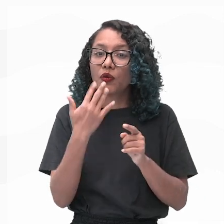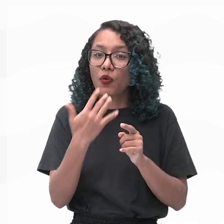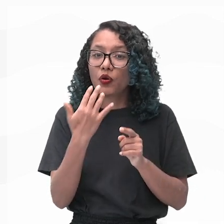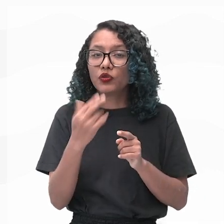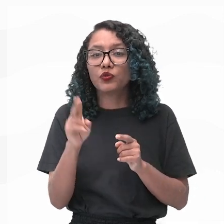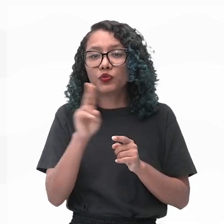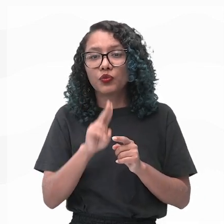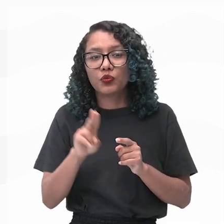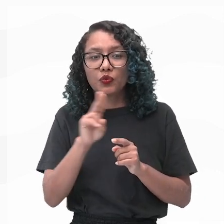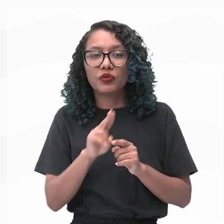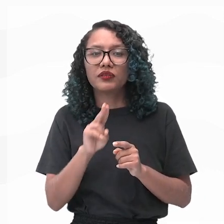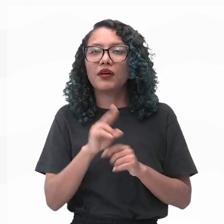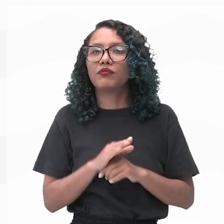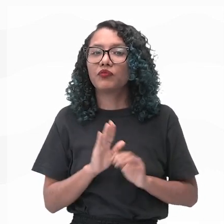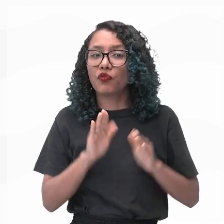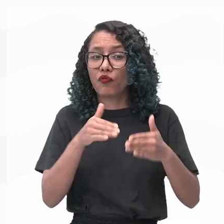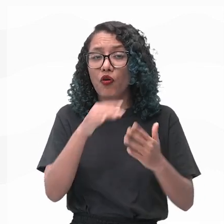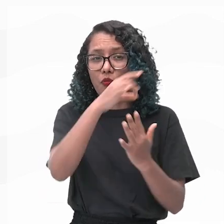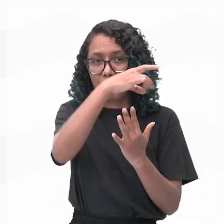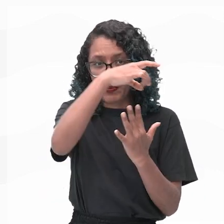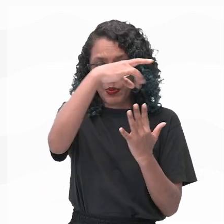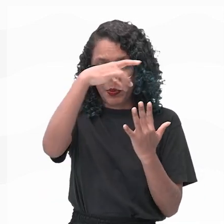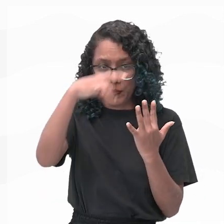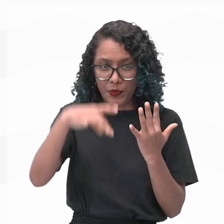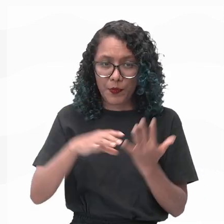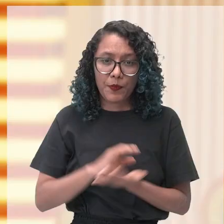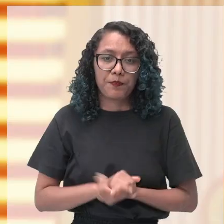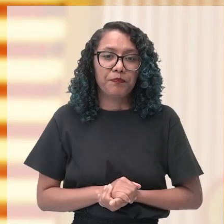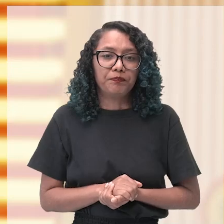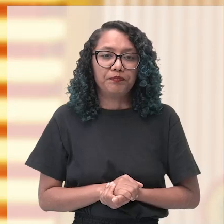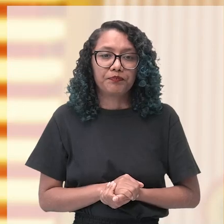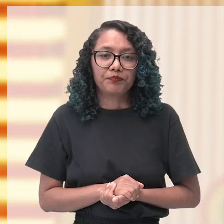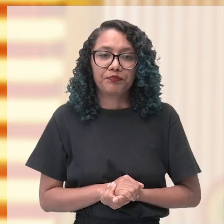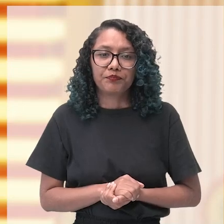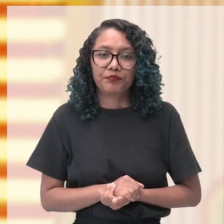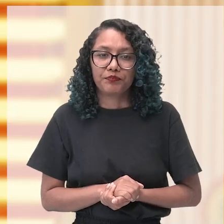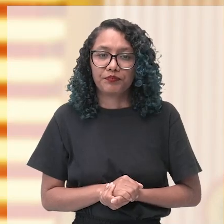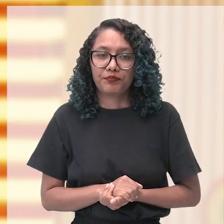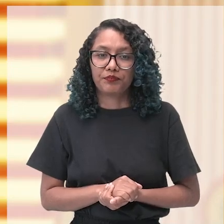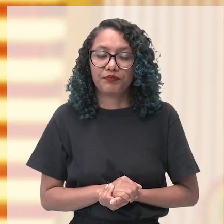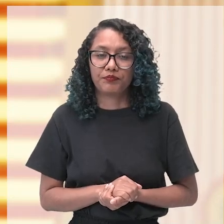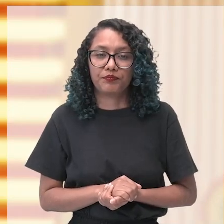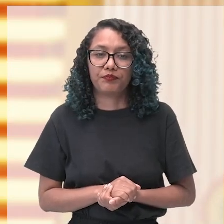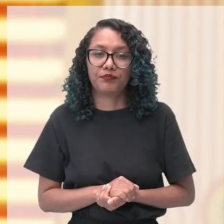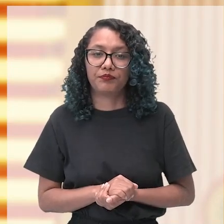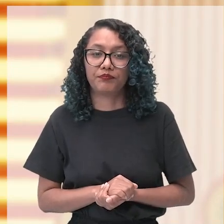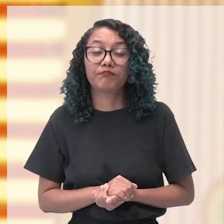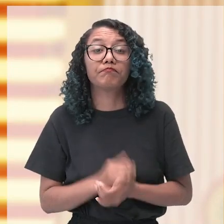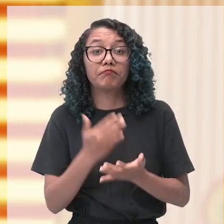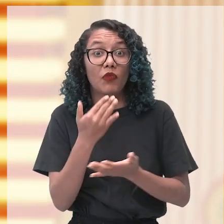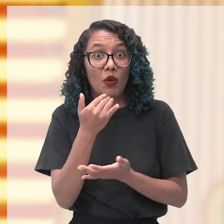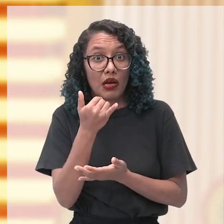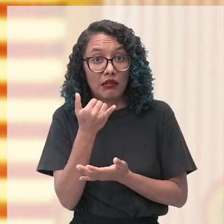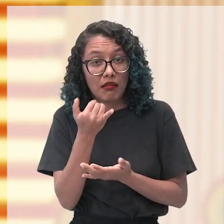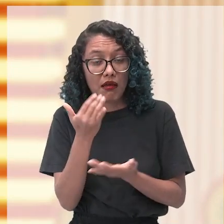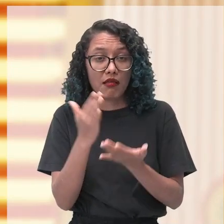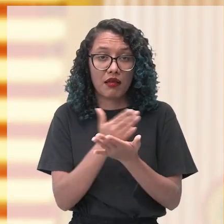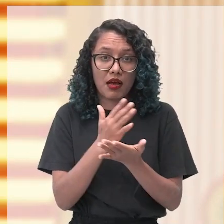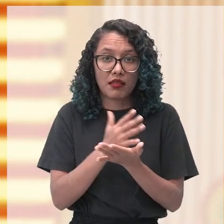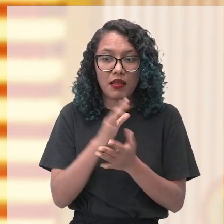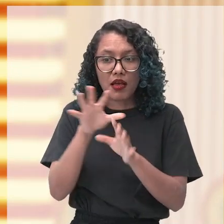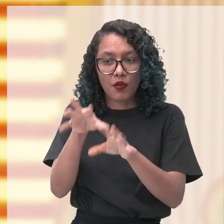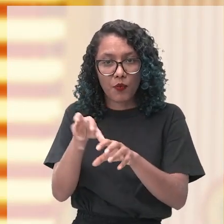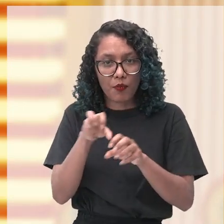usadas na coleta seletiva. Separe suas canetas, seu